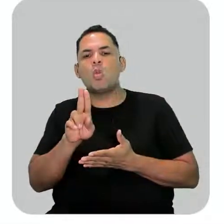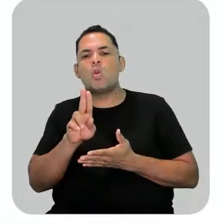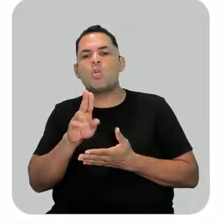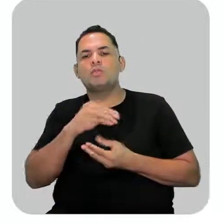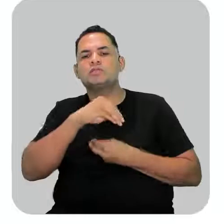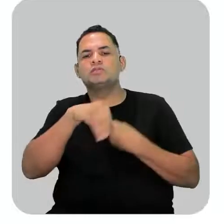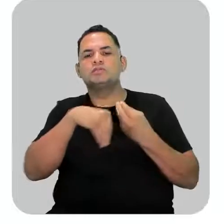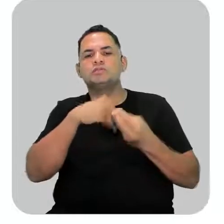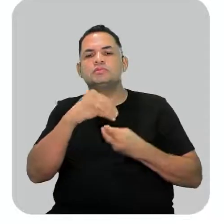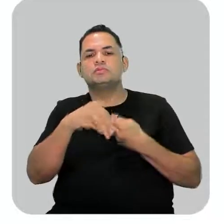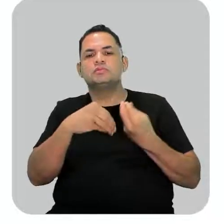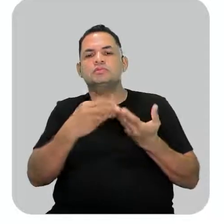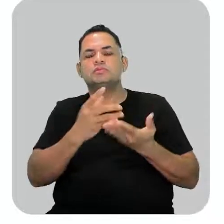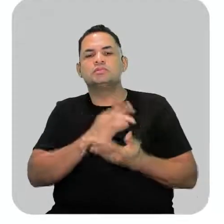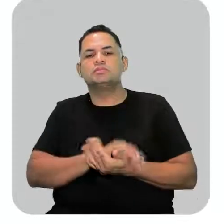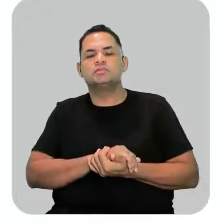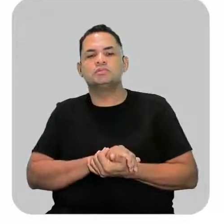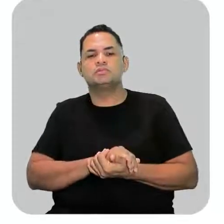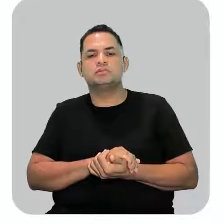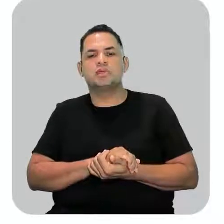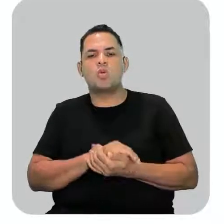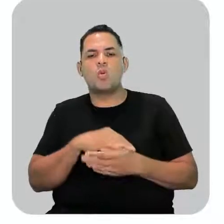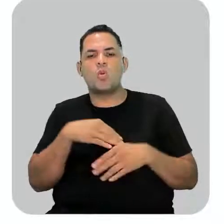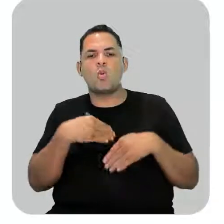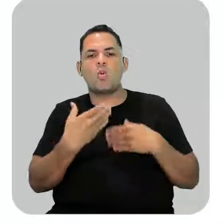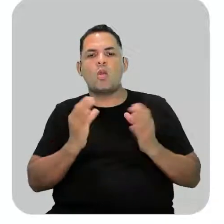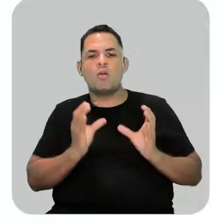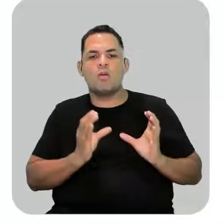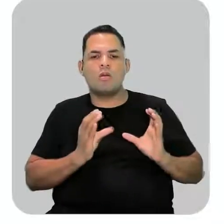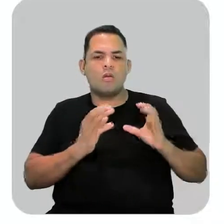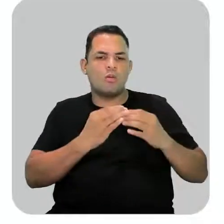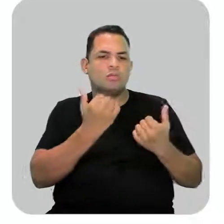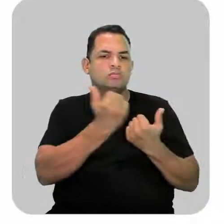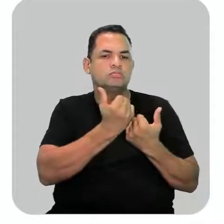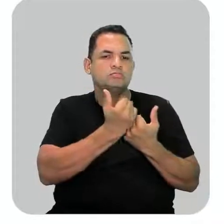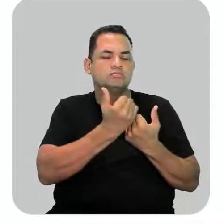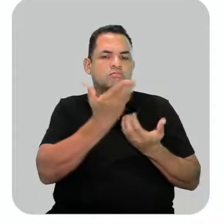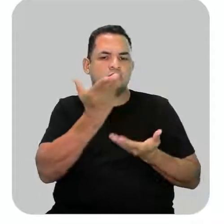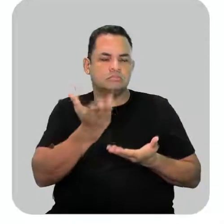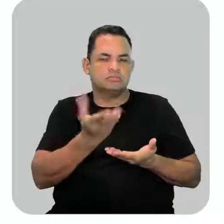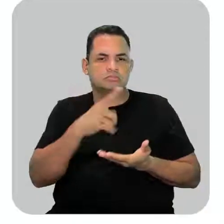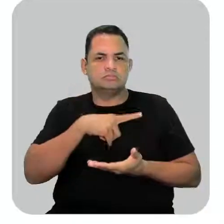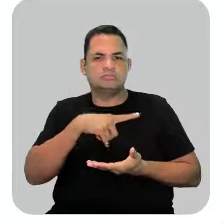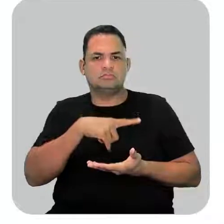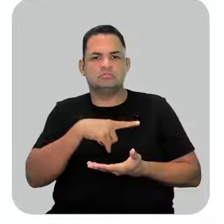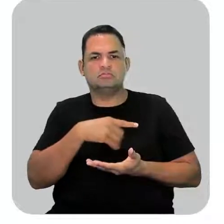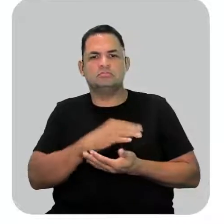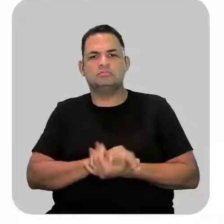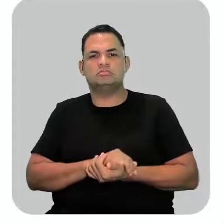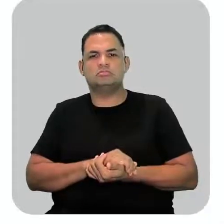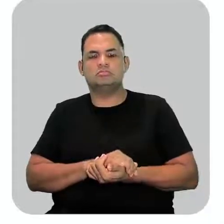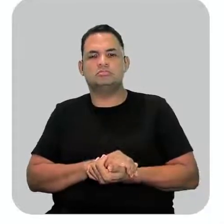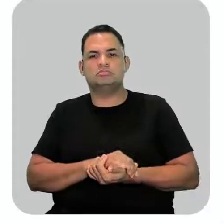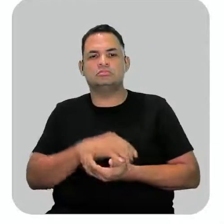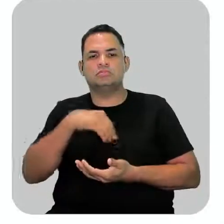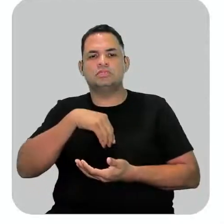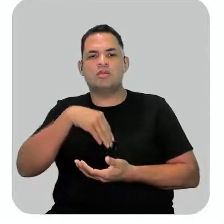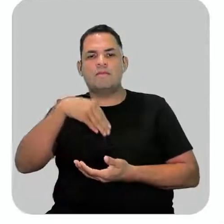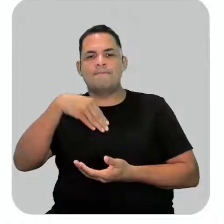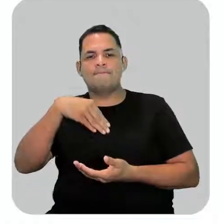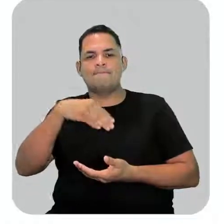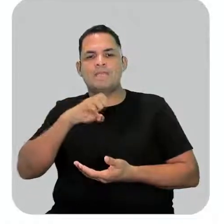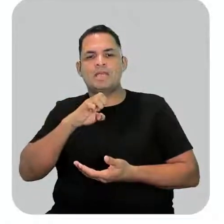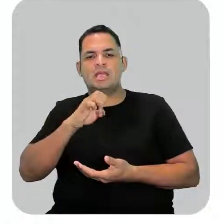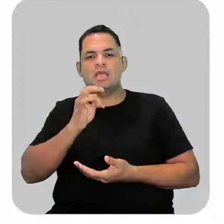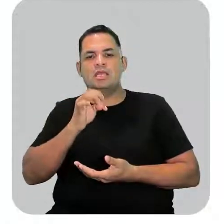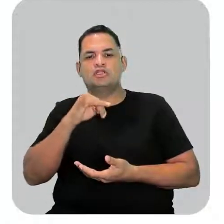composto? Identifique qual é o grupo substituinte que tem aí. Então, nesse caso, a gente sabe que é o metil.